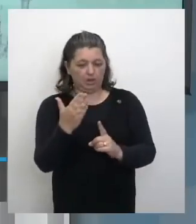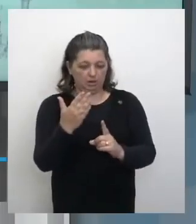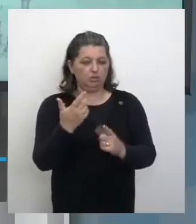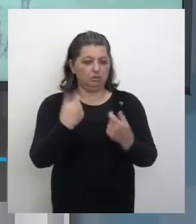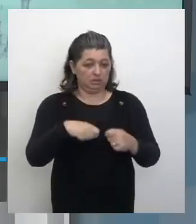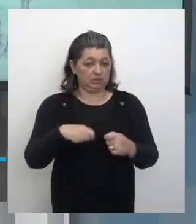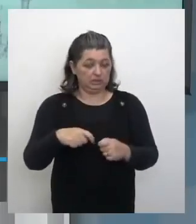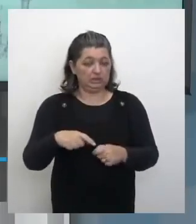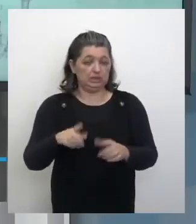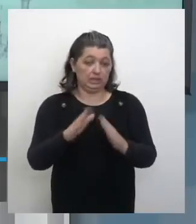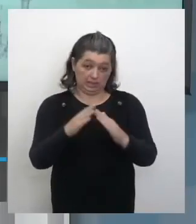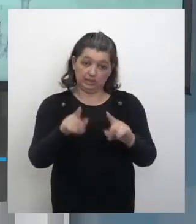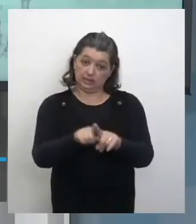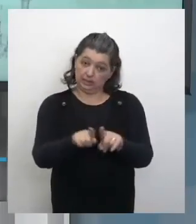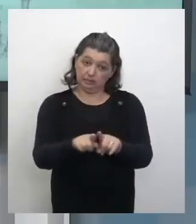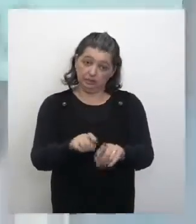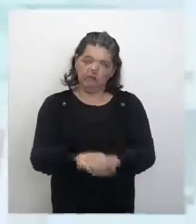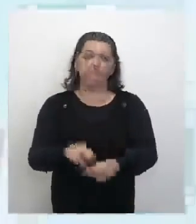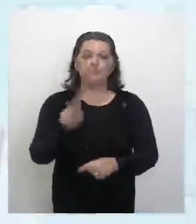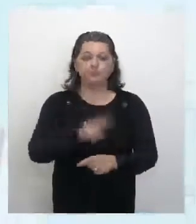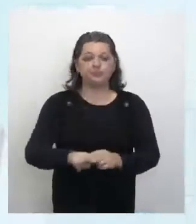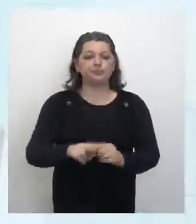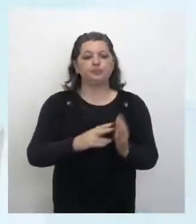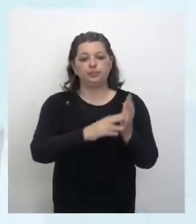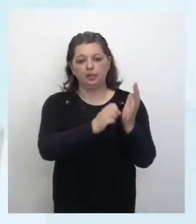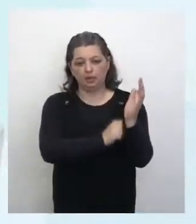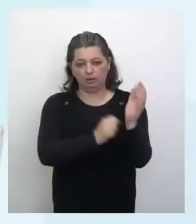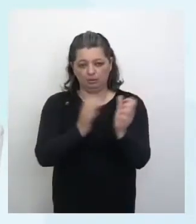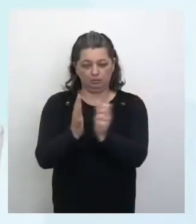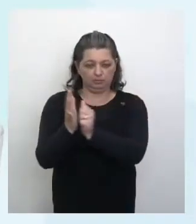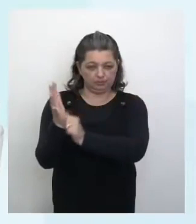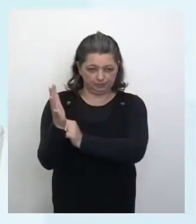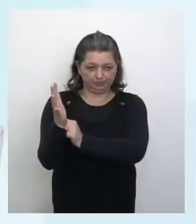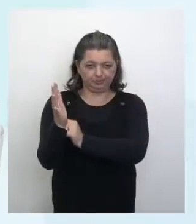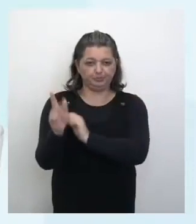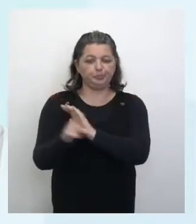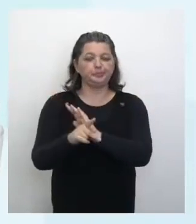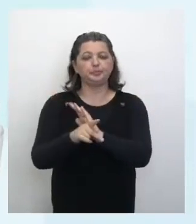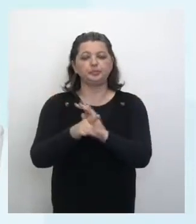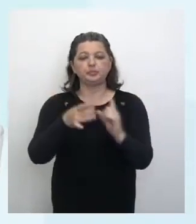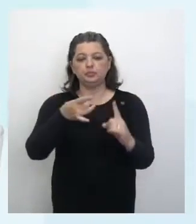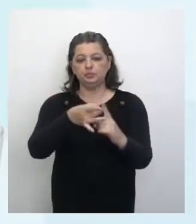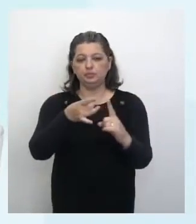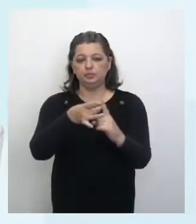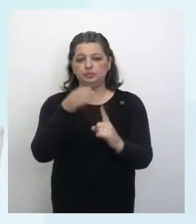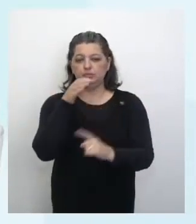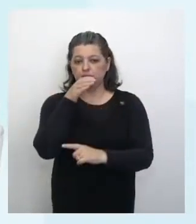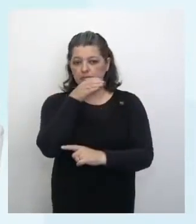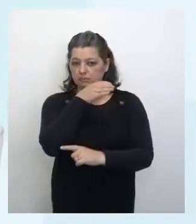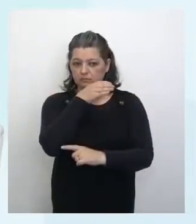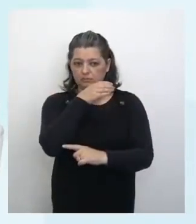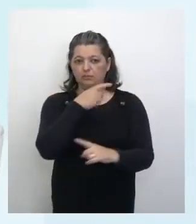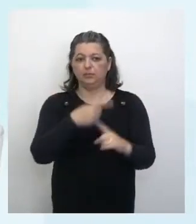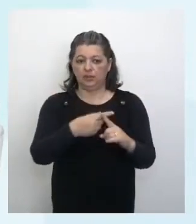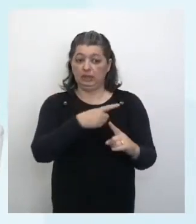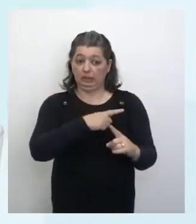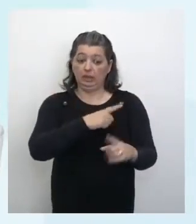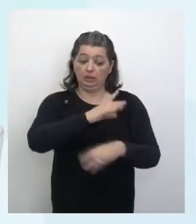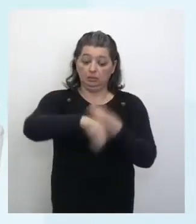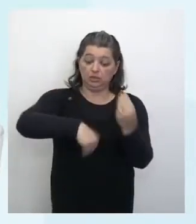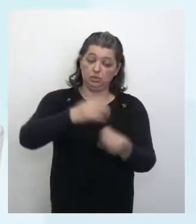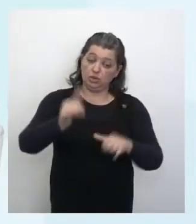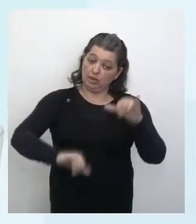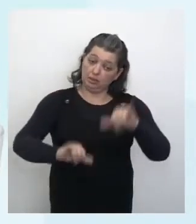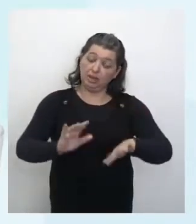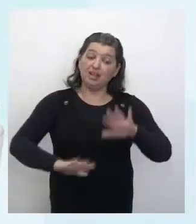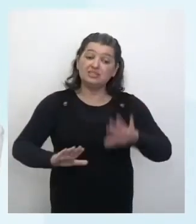gente. Usar luvas para vidros aquecidos, porque tem reação que ela fica muito quente. Se você